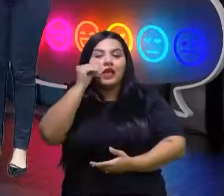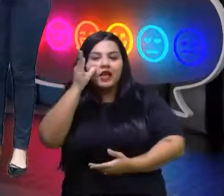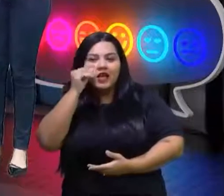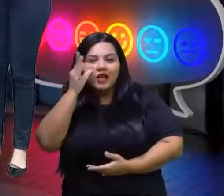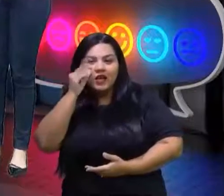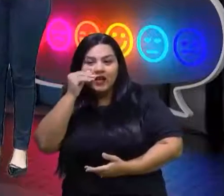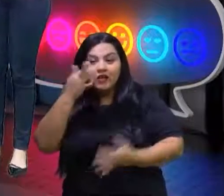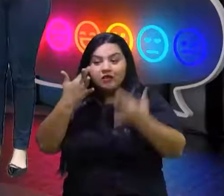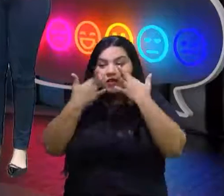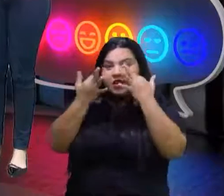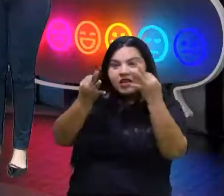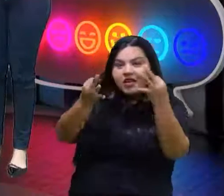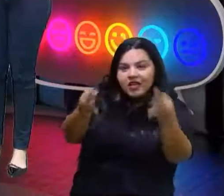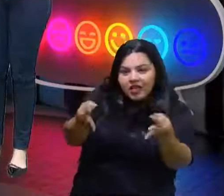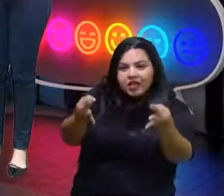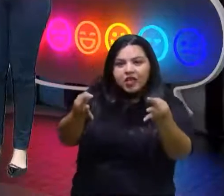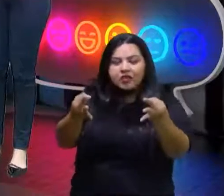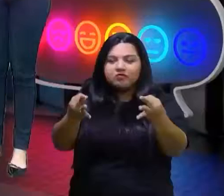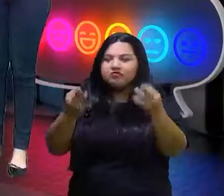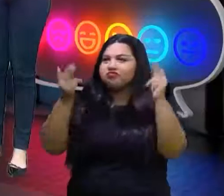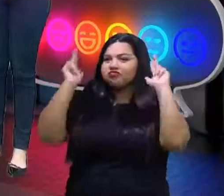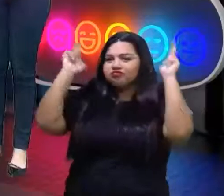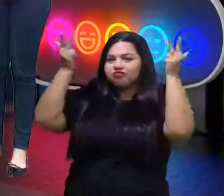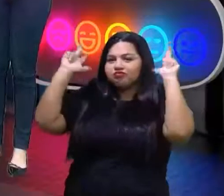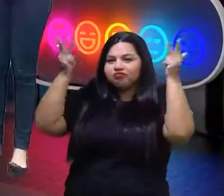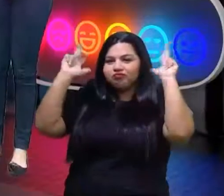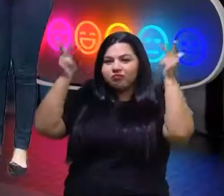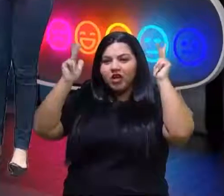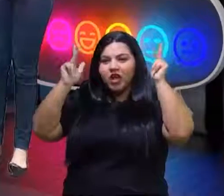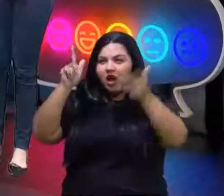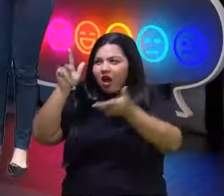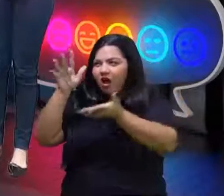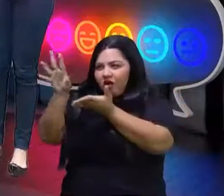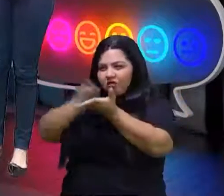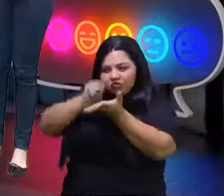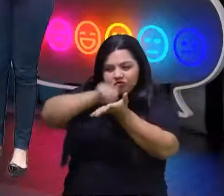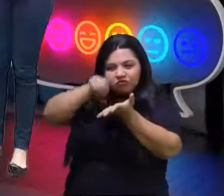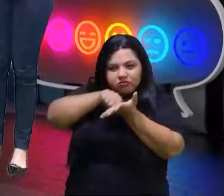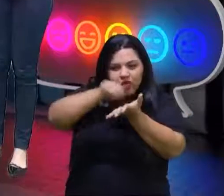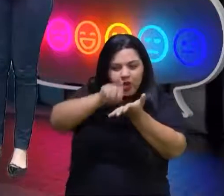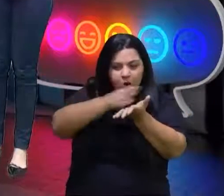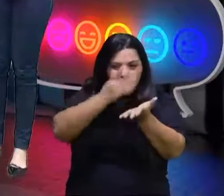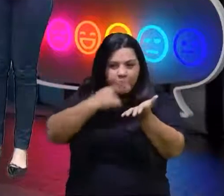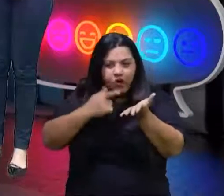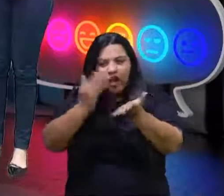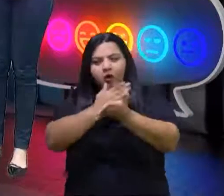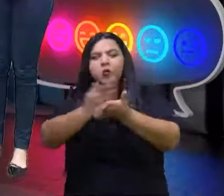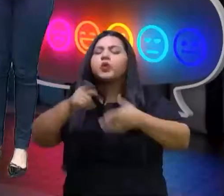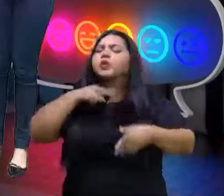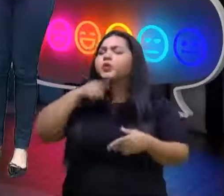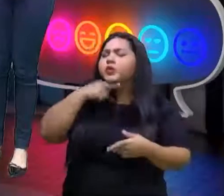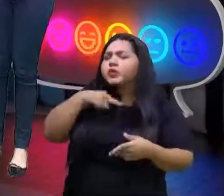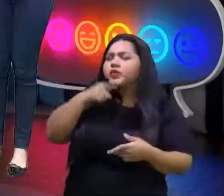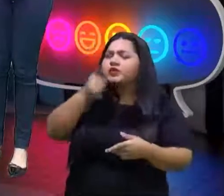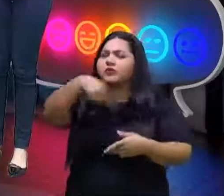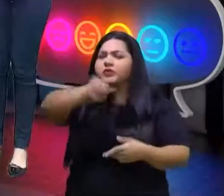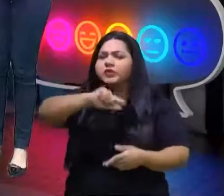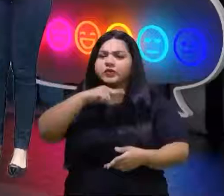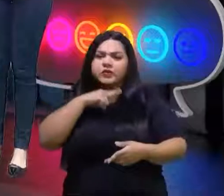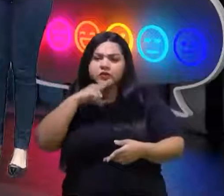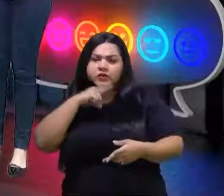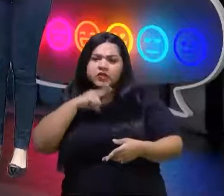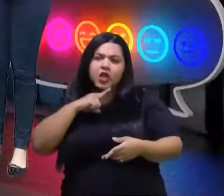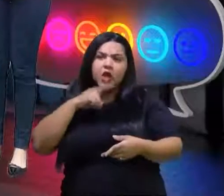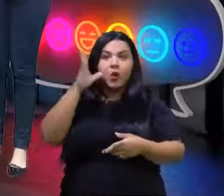bastante atenção. Curtam esse momento, anotem no seu caderno alguma dúvida que você tenha,